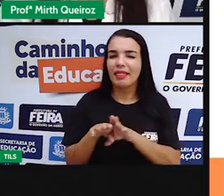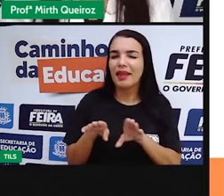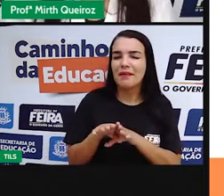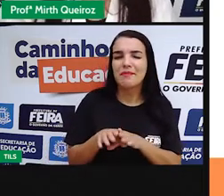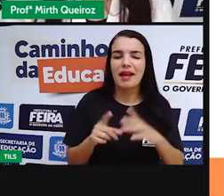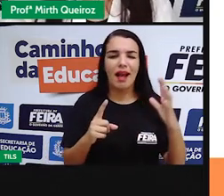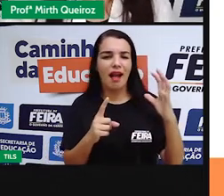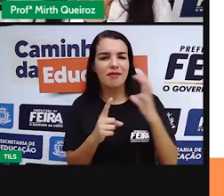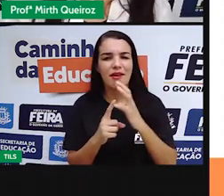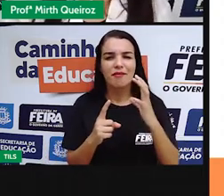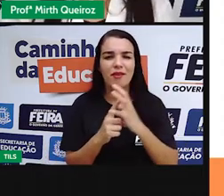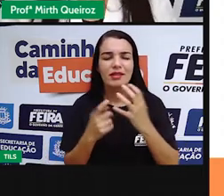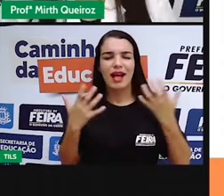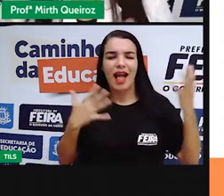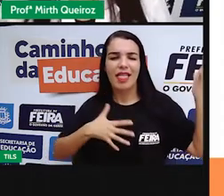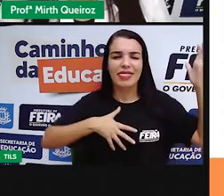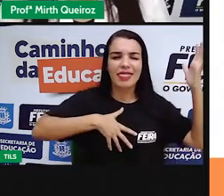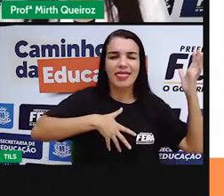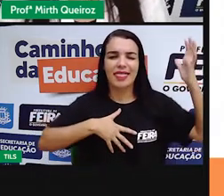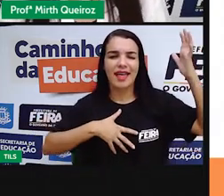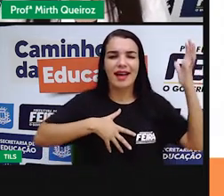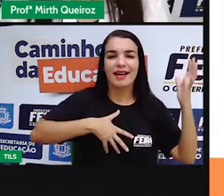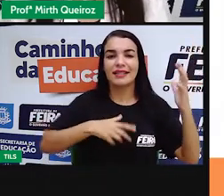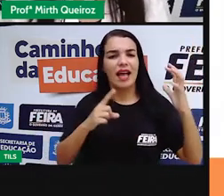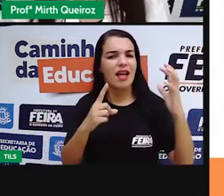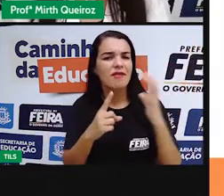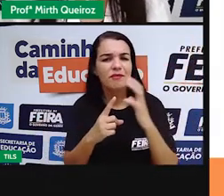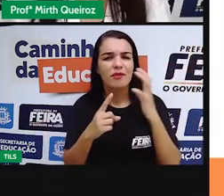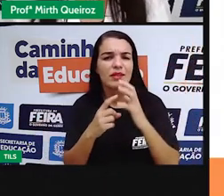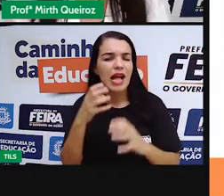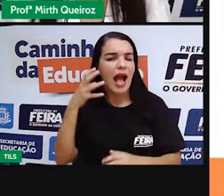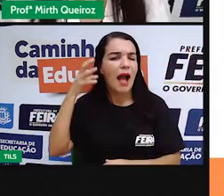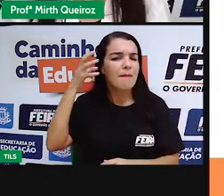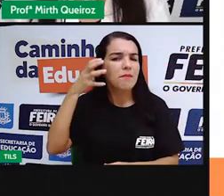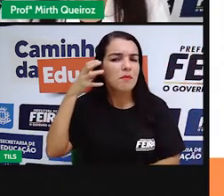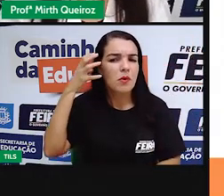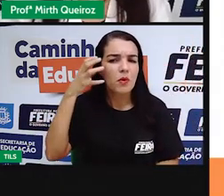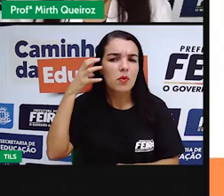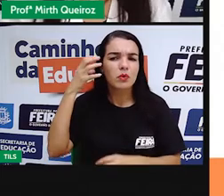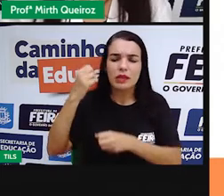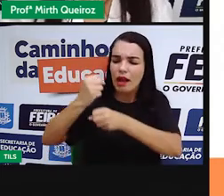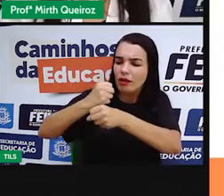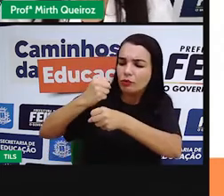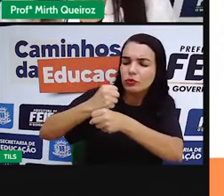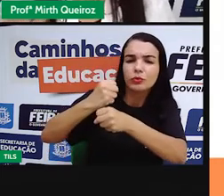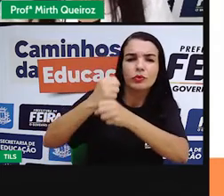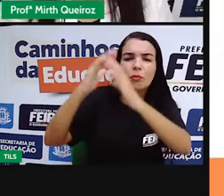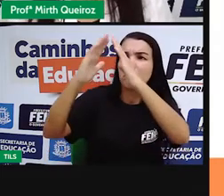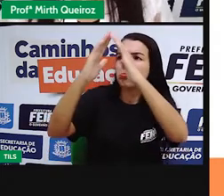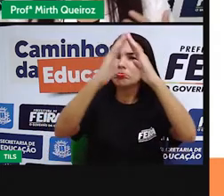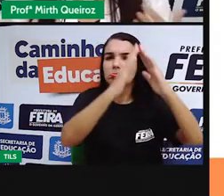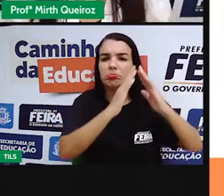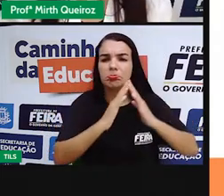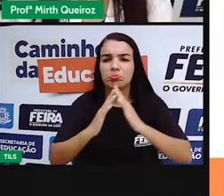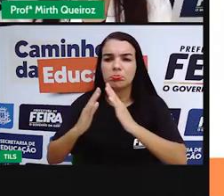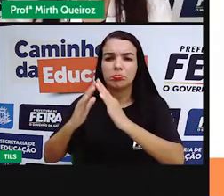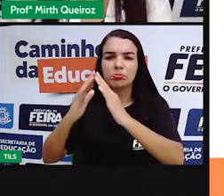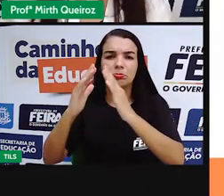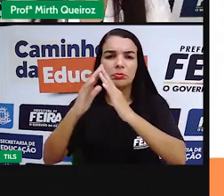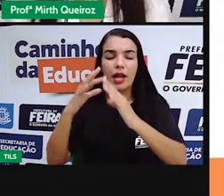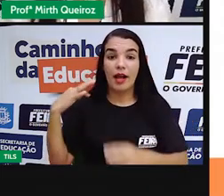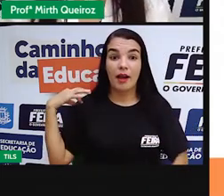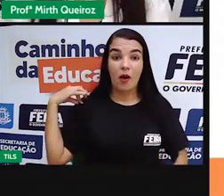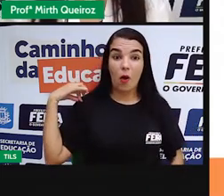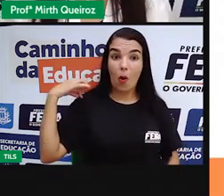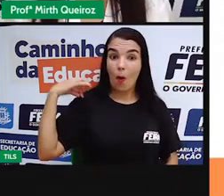culinária, as músicas, as vestimentas, a arquitetura, artes marciais, como é o caso do karatê, do jiu-jitsu